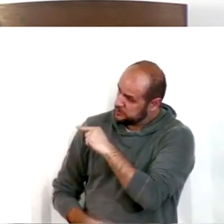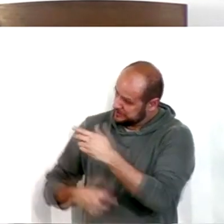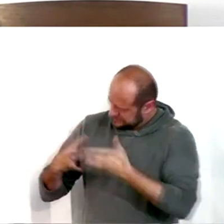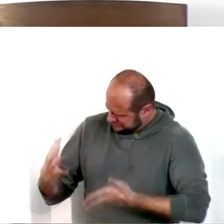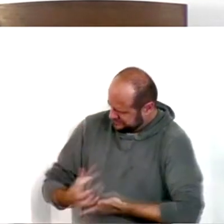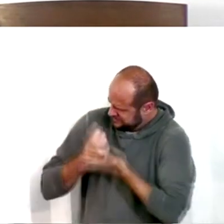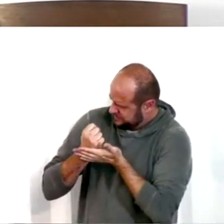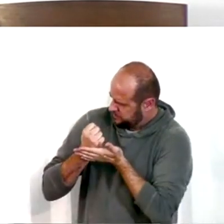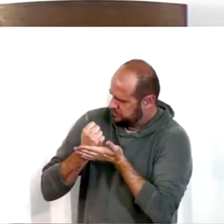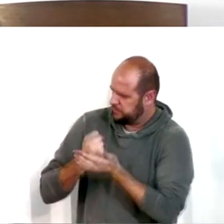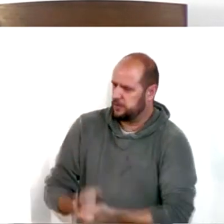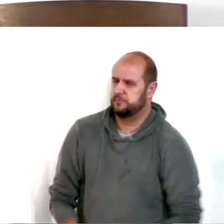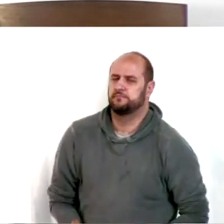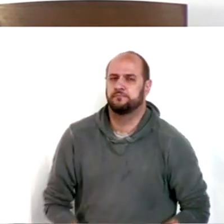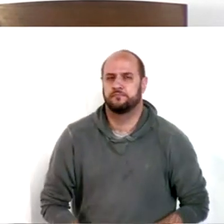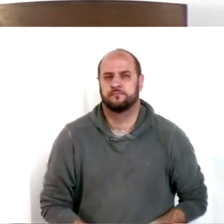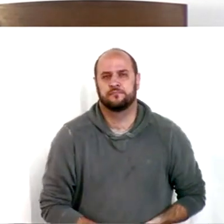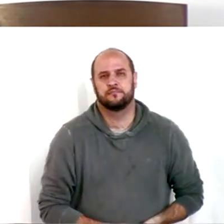resgatador.